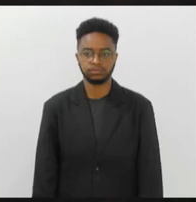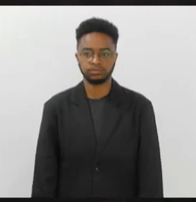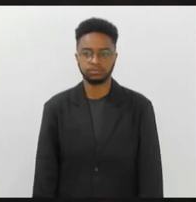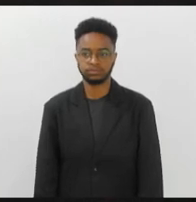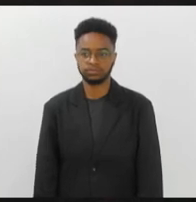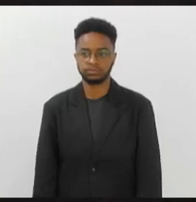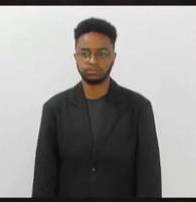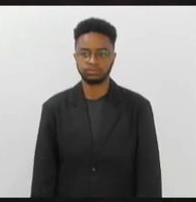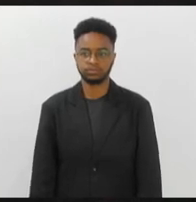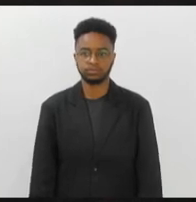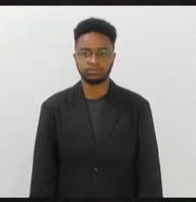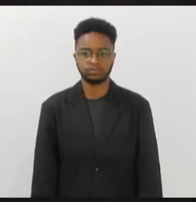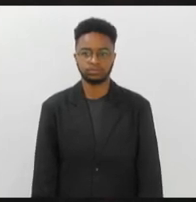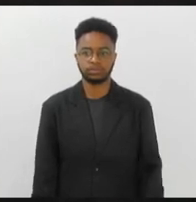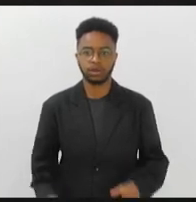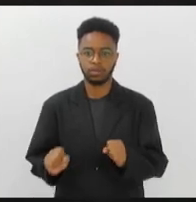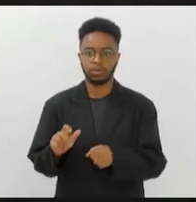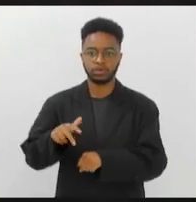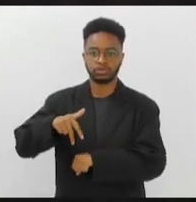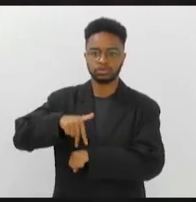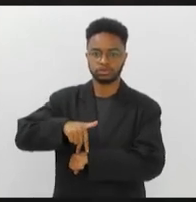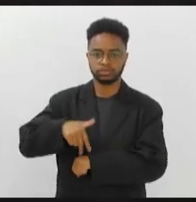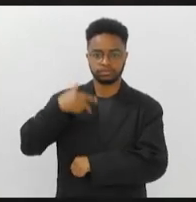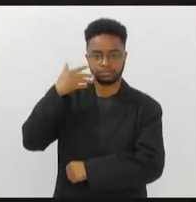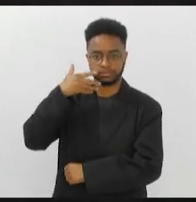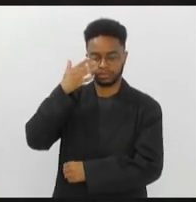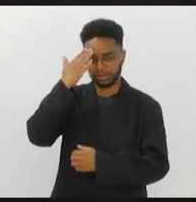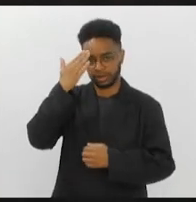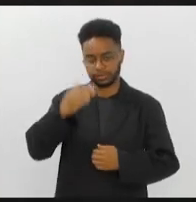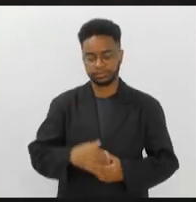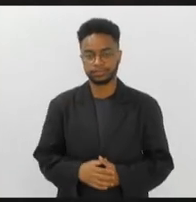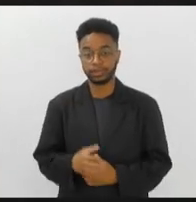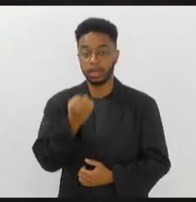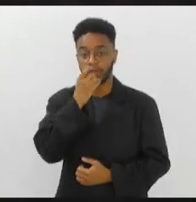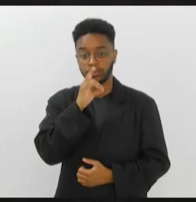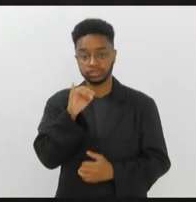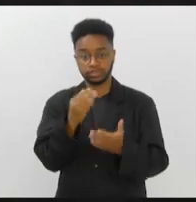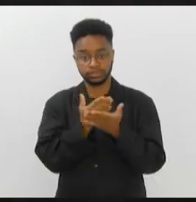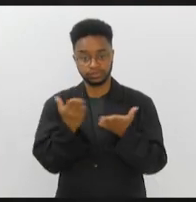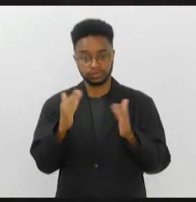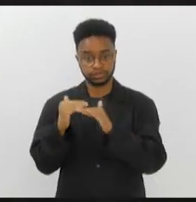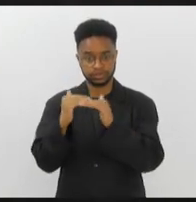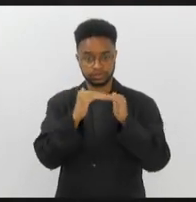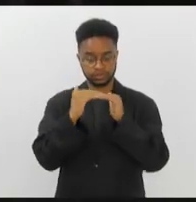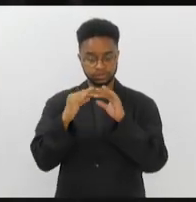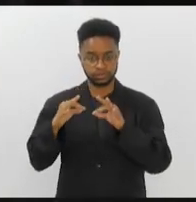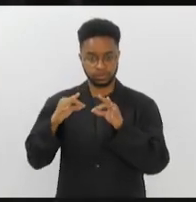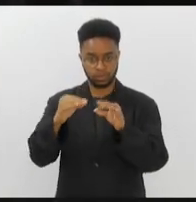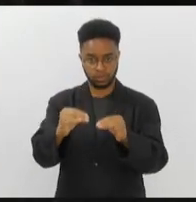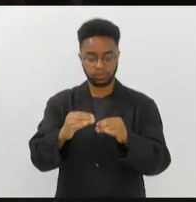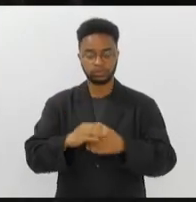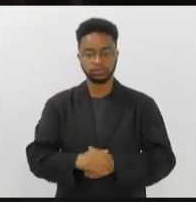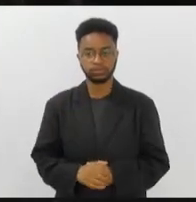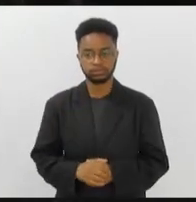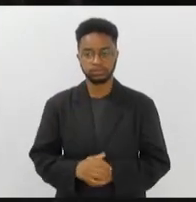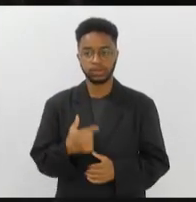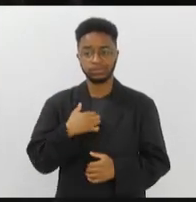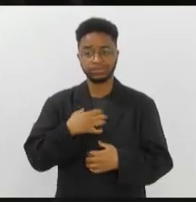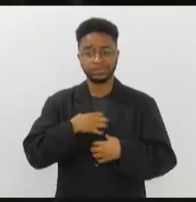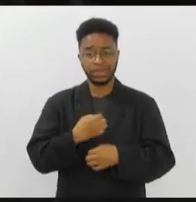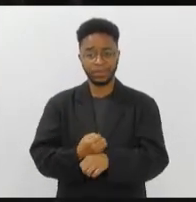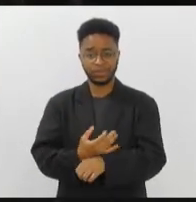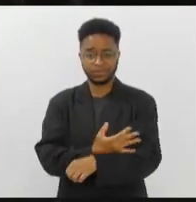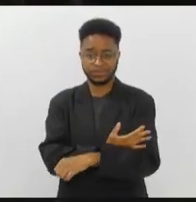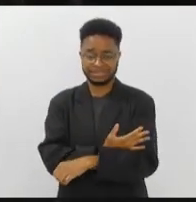Selma, fazer uso da tribuna. Obrigado. Bom dia a todos, todas e todos. Eu ando muito